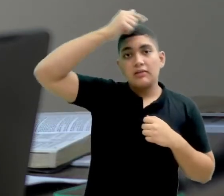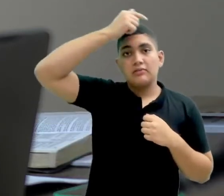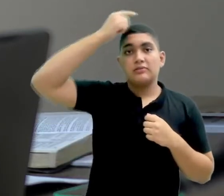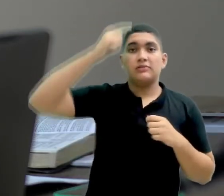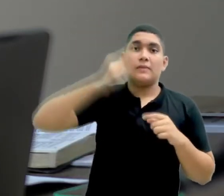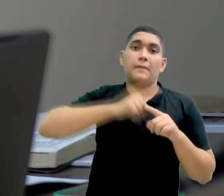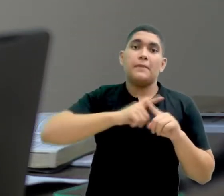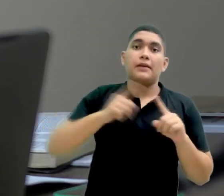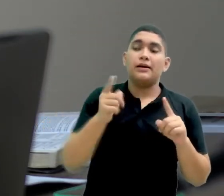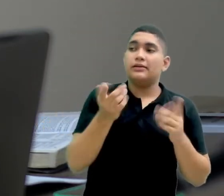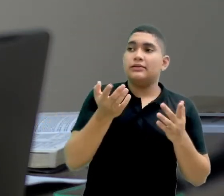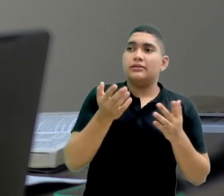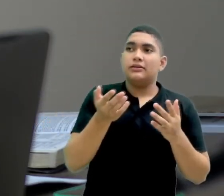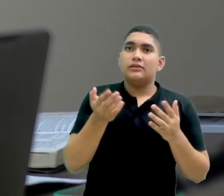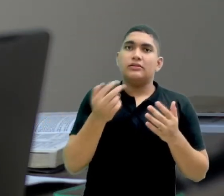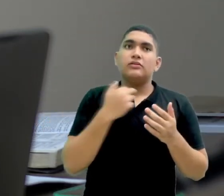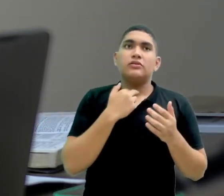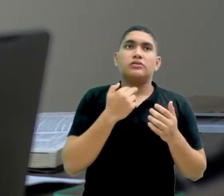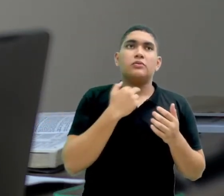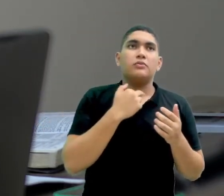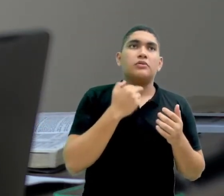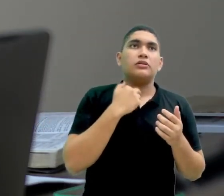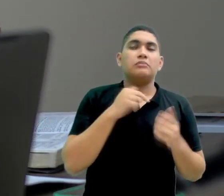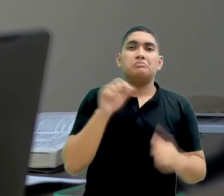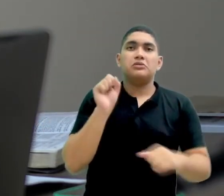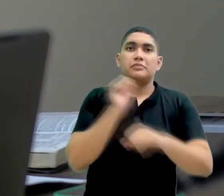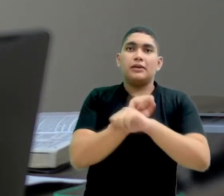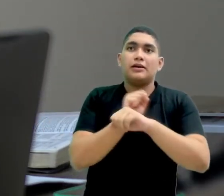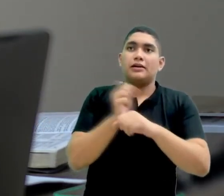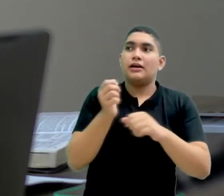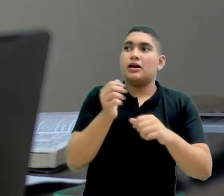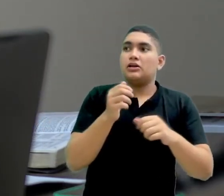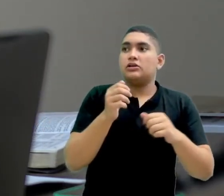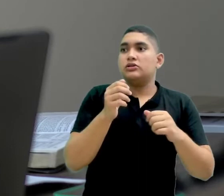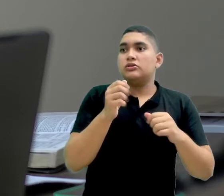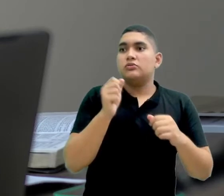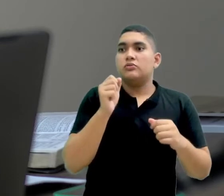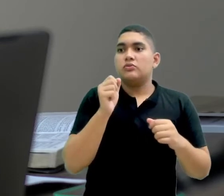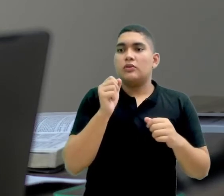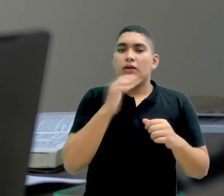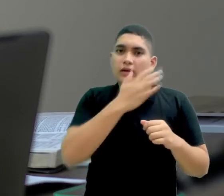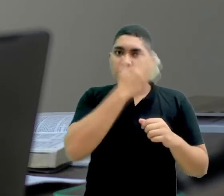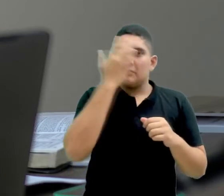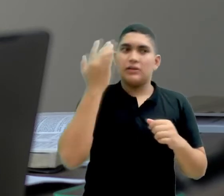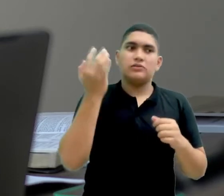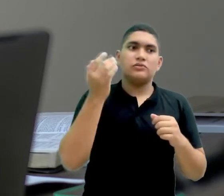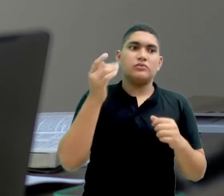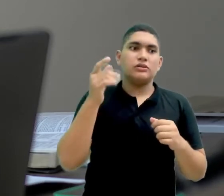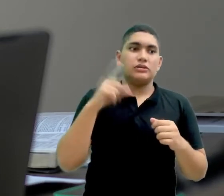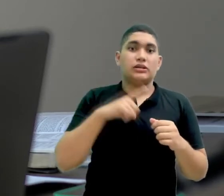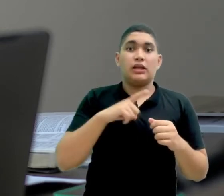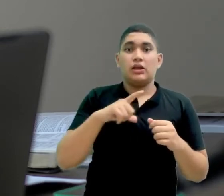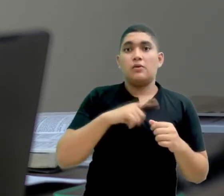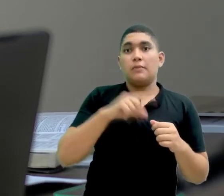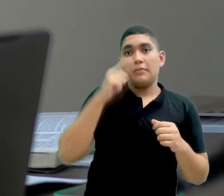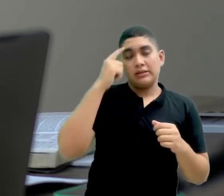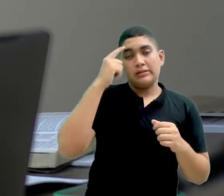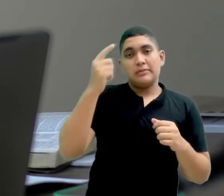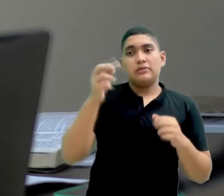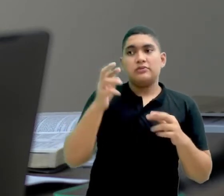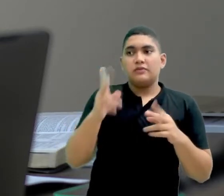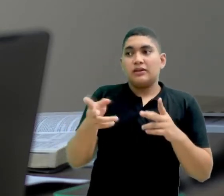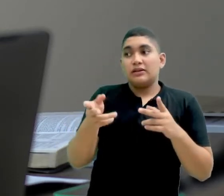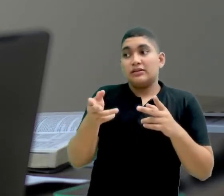é inevitável que haja divergências de opiniões e nem sempre as pessoas sabem lidar,